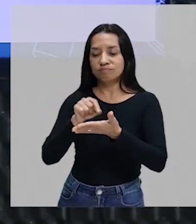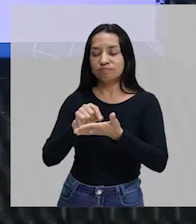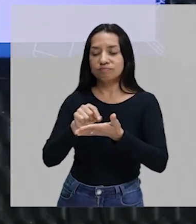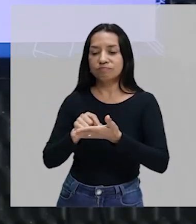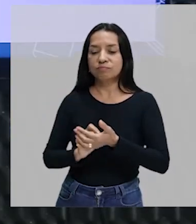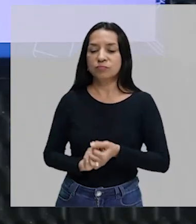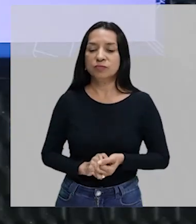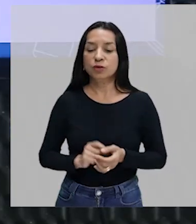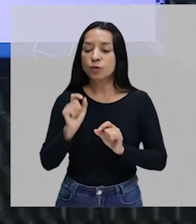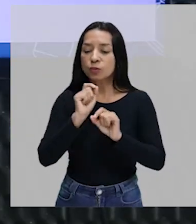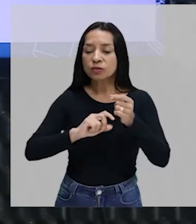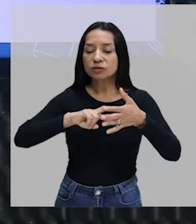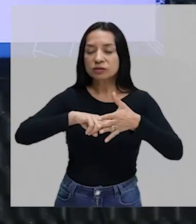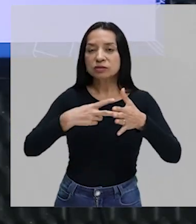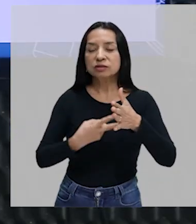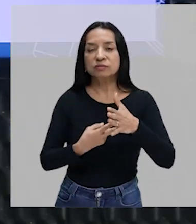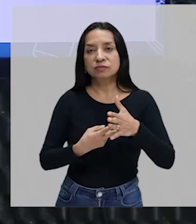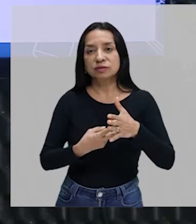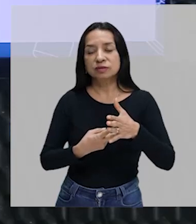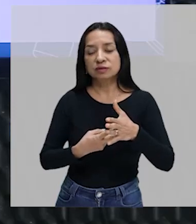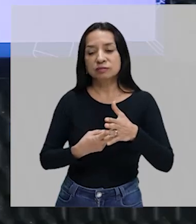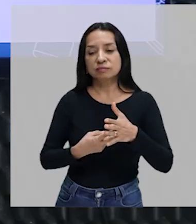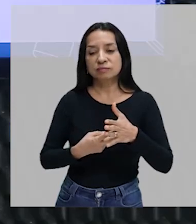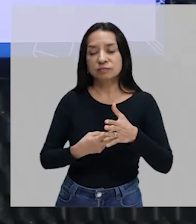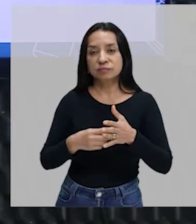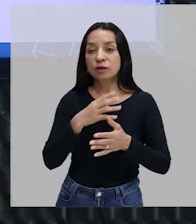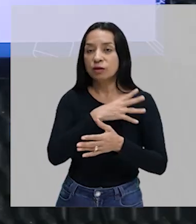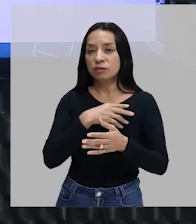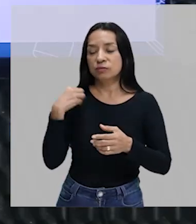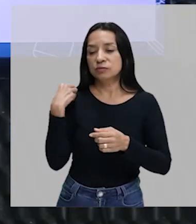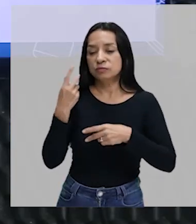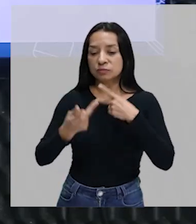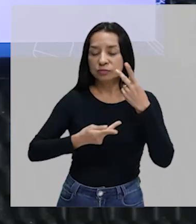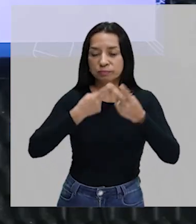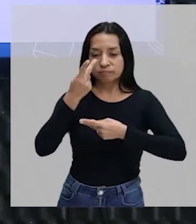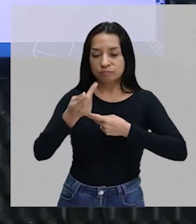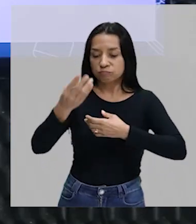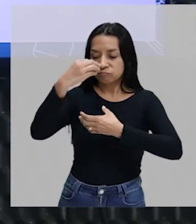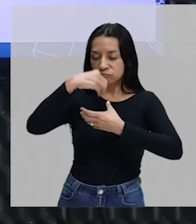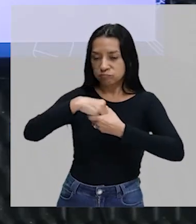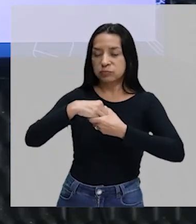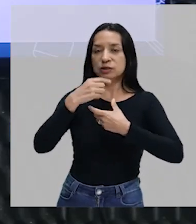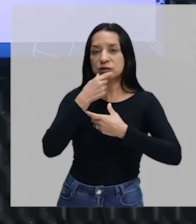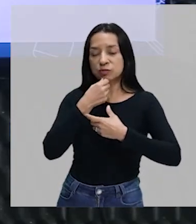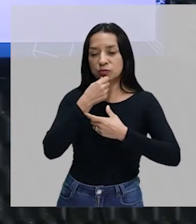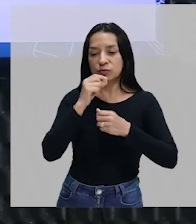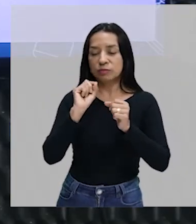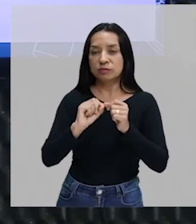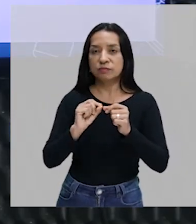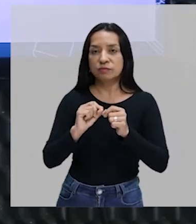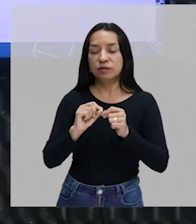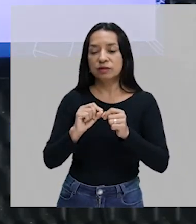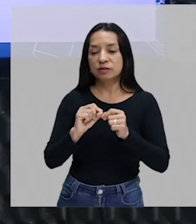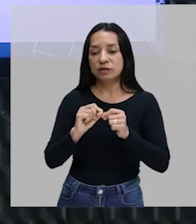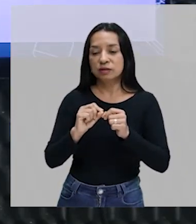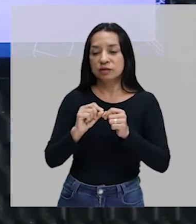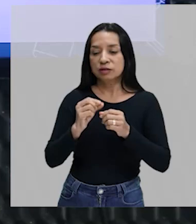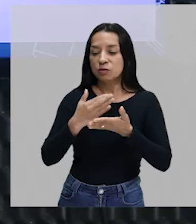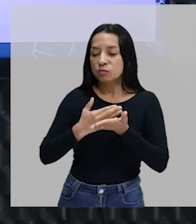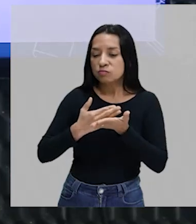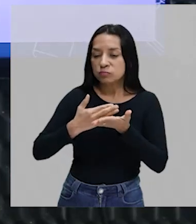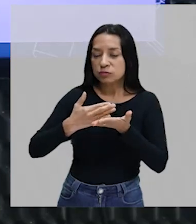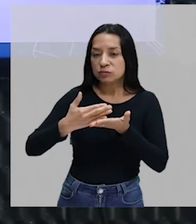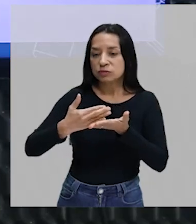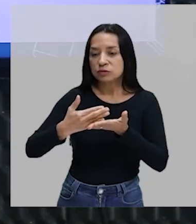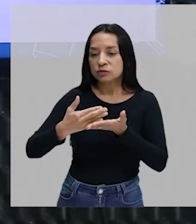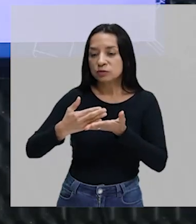Aristóteles está dizendo que a natureza do ser humano, a essência do homem, é realizada a partir do momento que ele vive